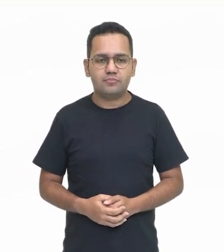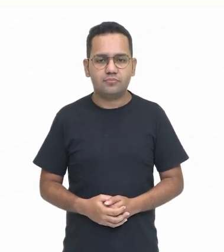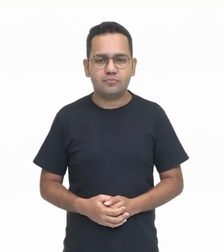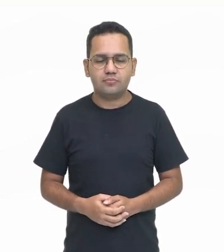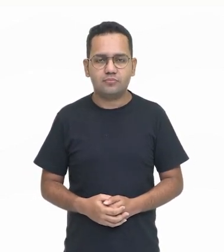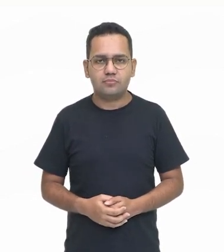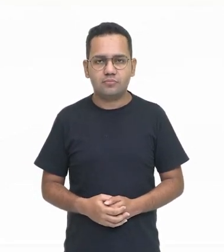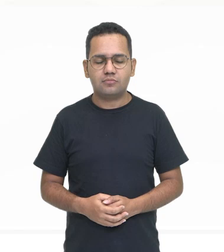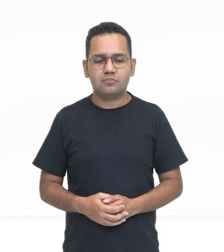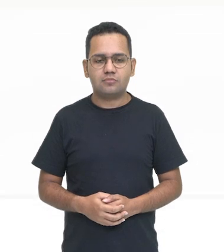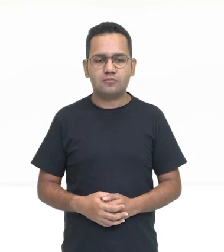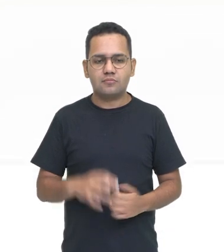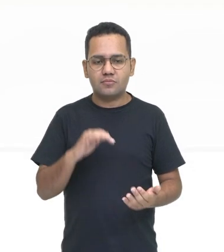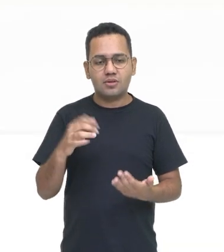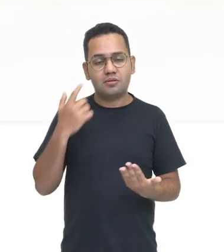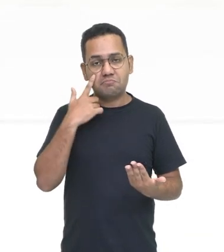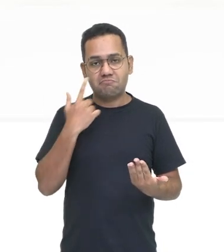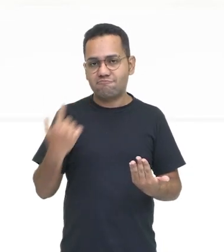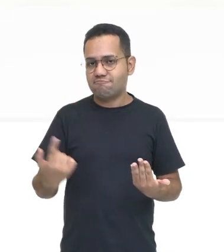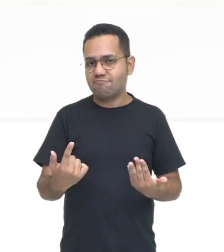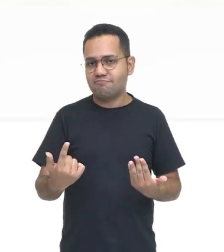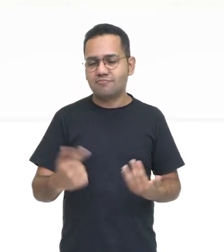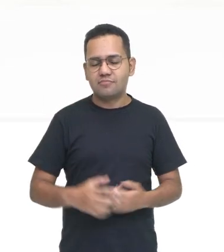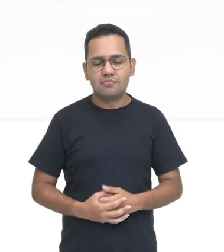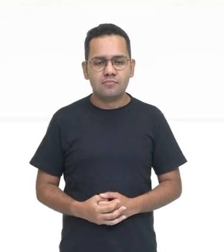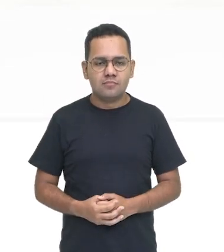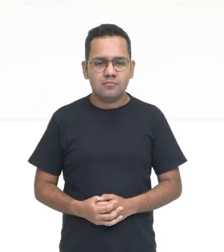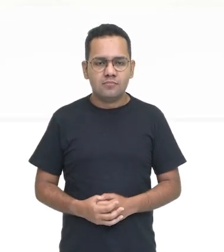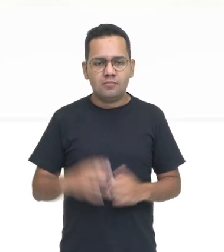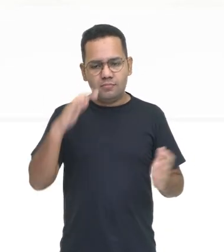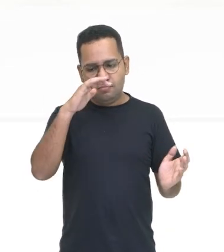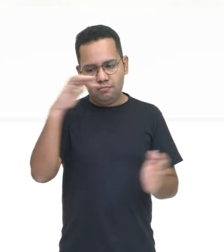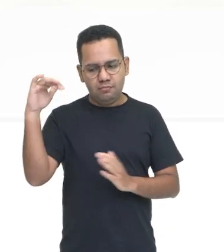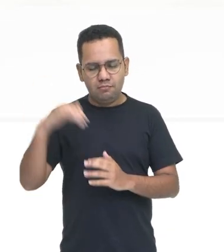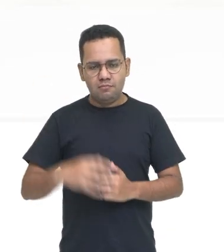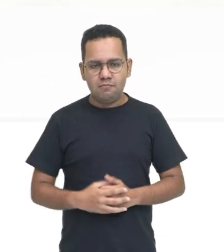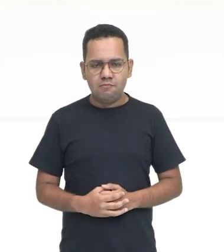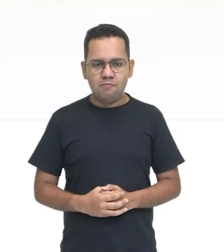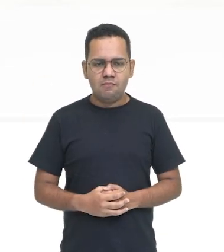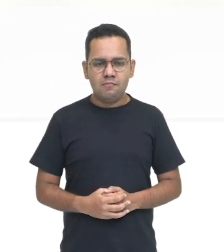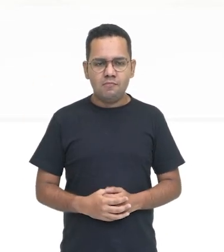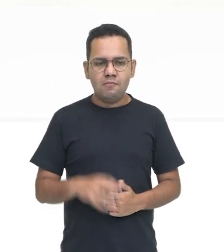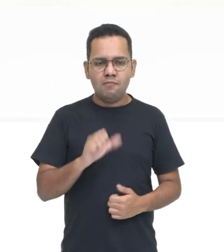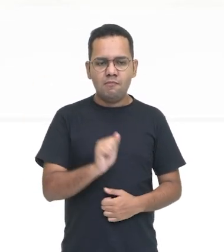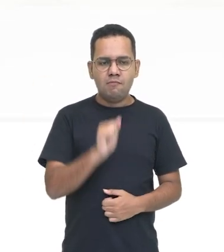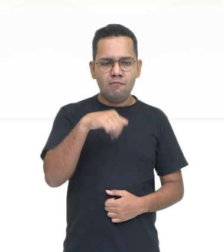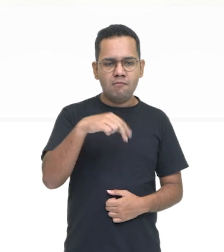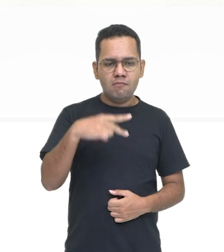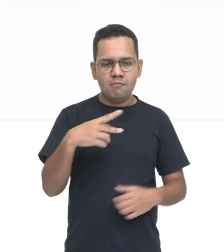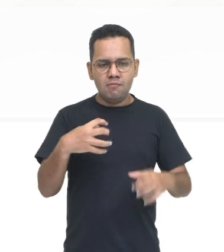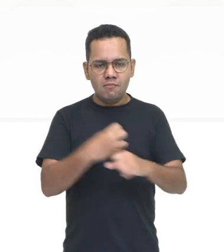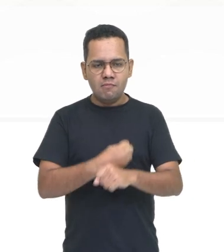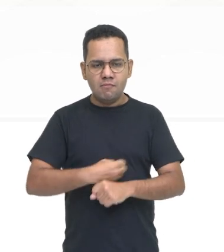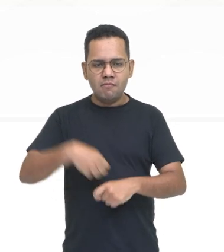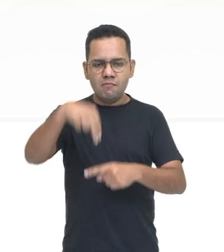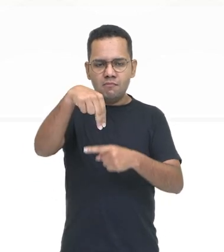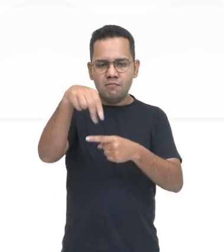se estamos diante de um arranjo, vamos usar a fórmula. O professor vai reescrever a fórmula aqui, ó. um arranjo de